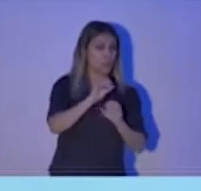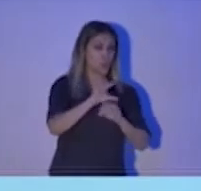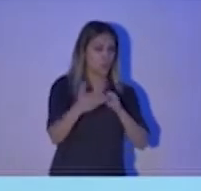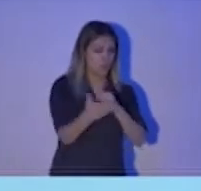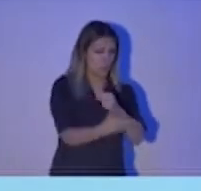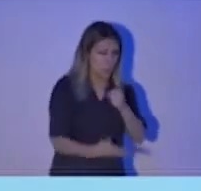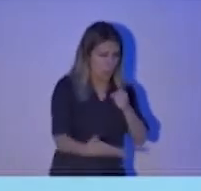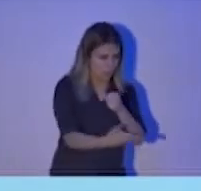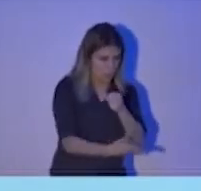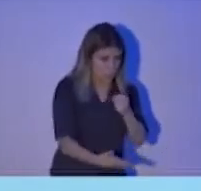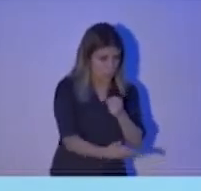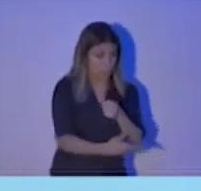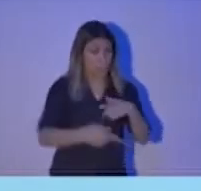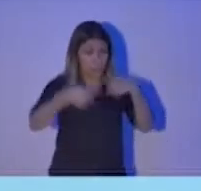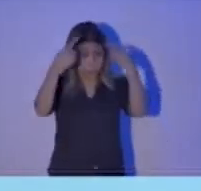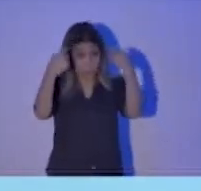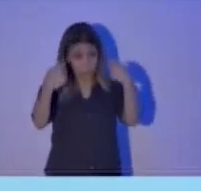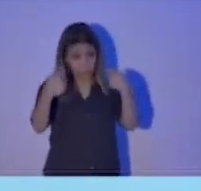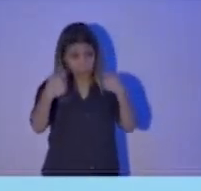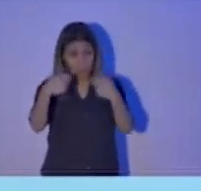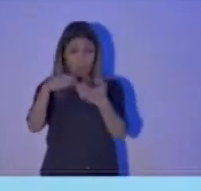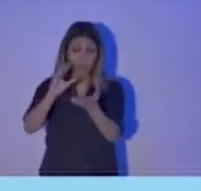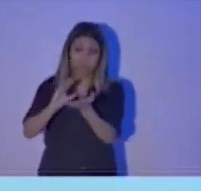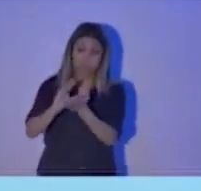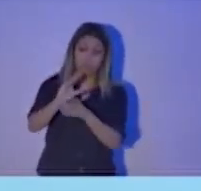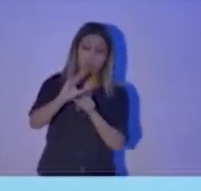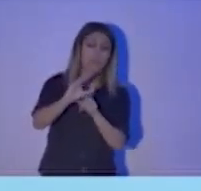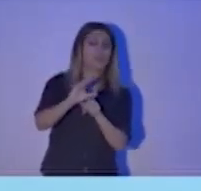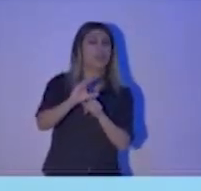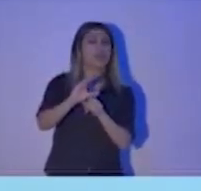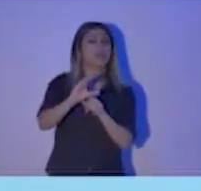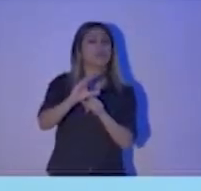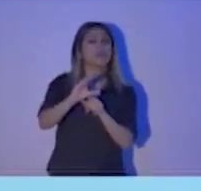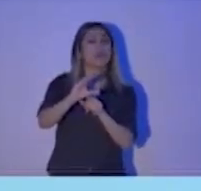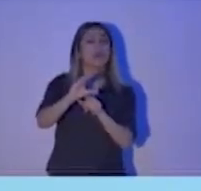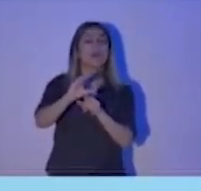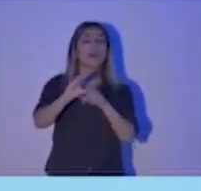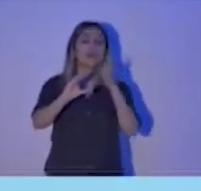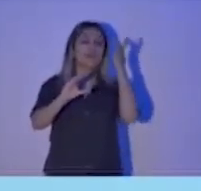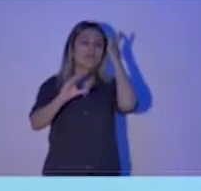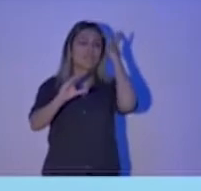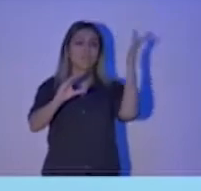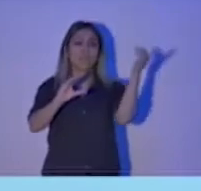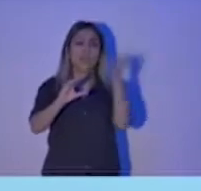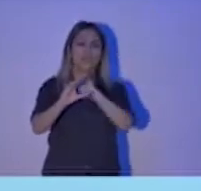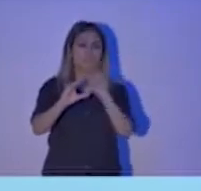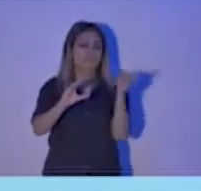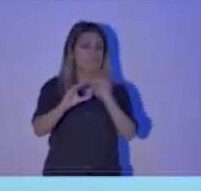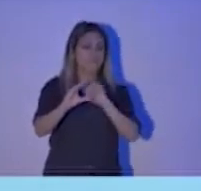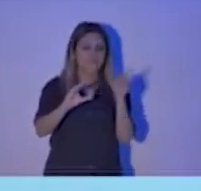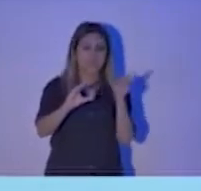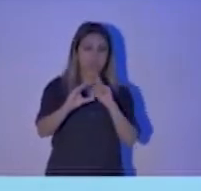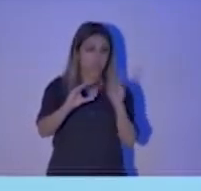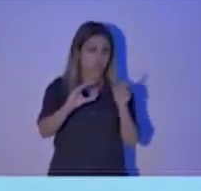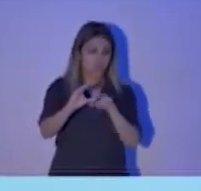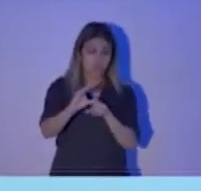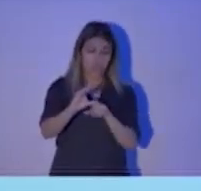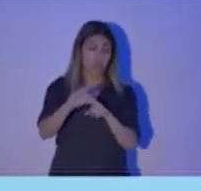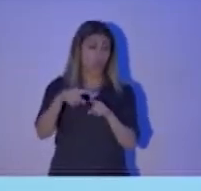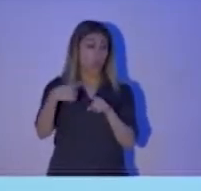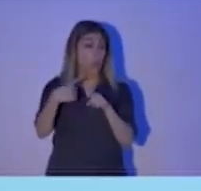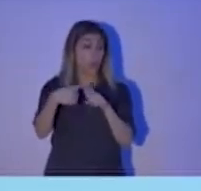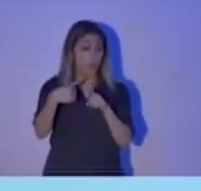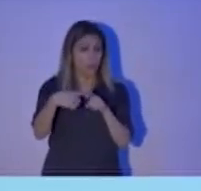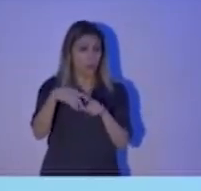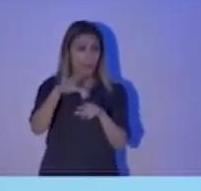da lógica deste financiamento. Ele é cruel, porque é um recurso que coloca e está aí, faça com ele o que você